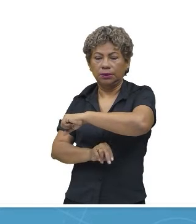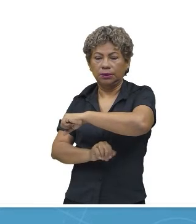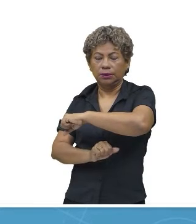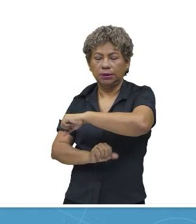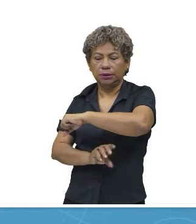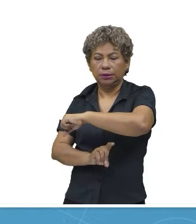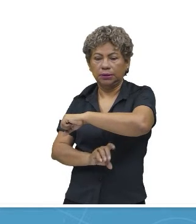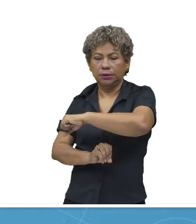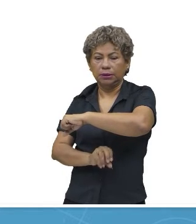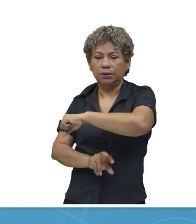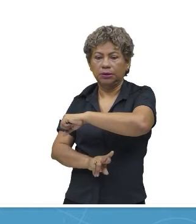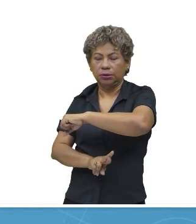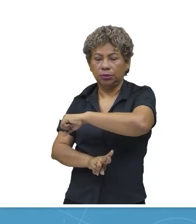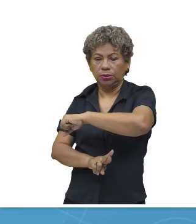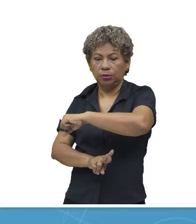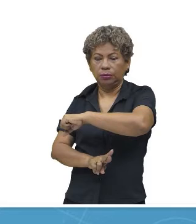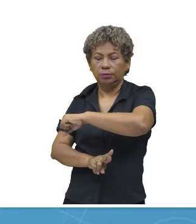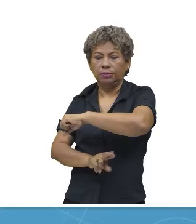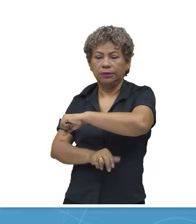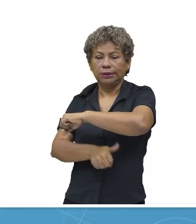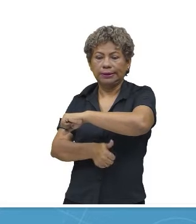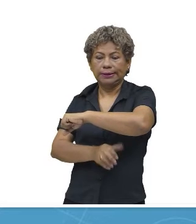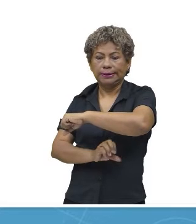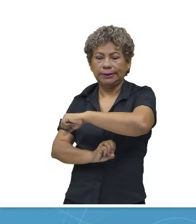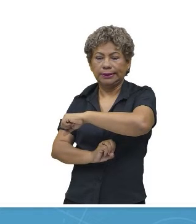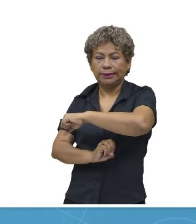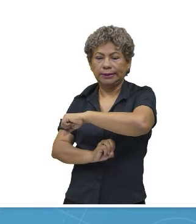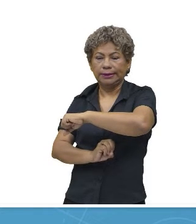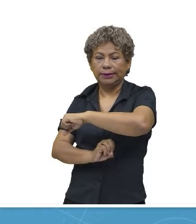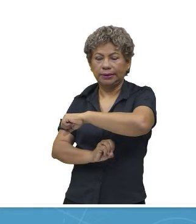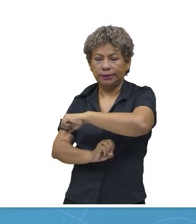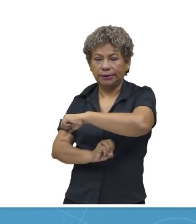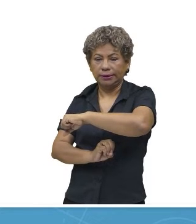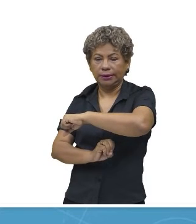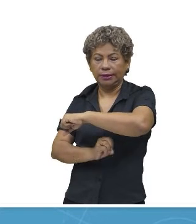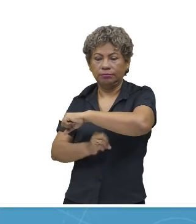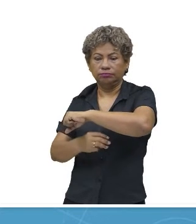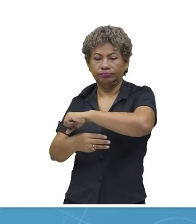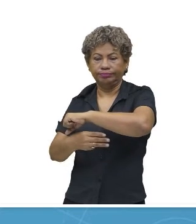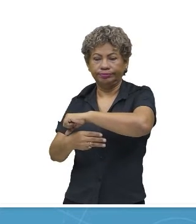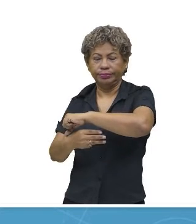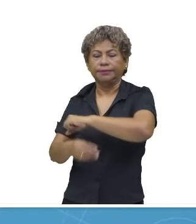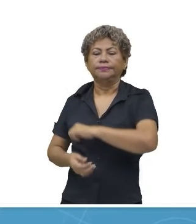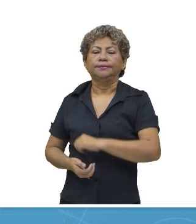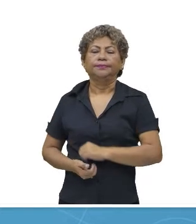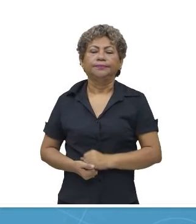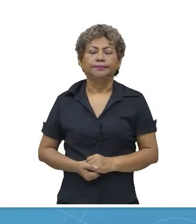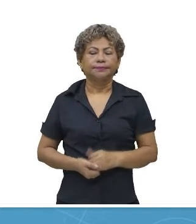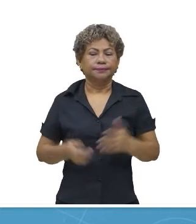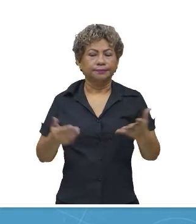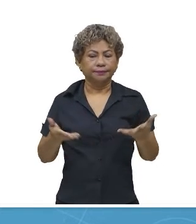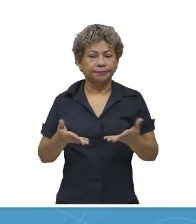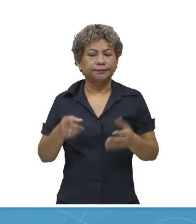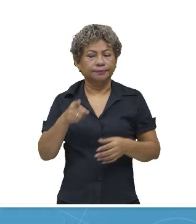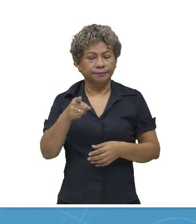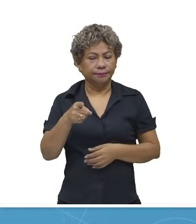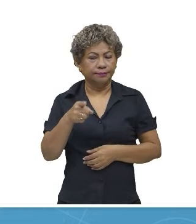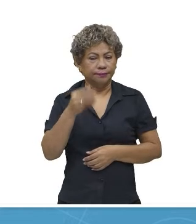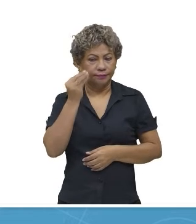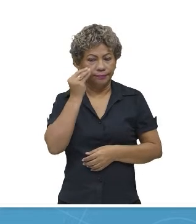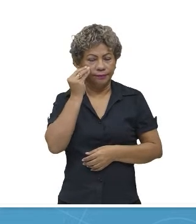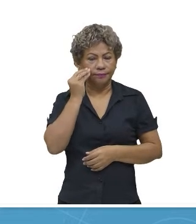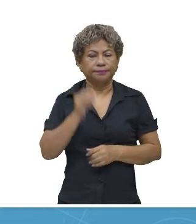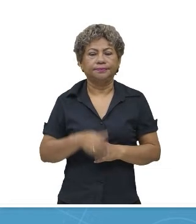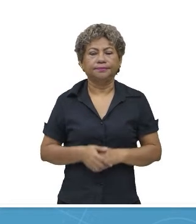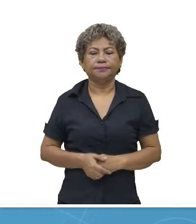mesmo que 1 sobre 10 elevado a 3. E agora a gente termina de resolver. Quanto é